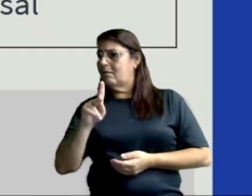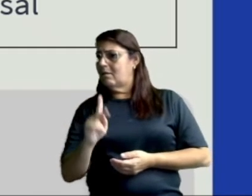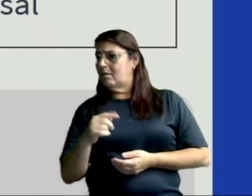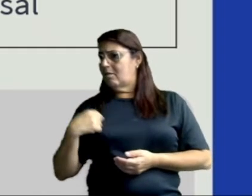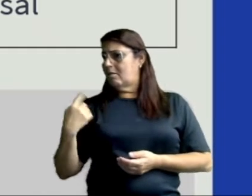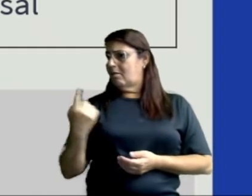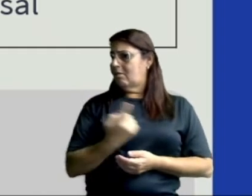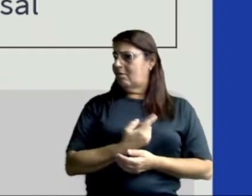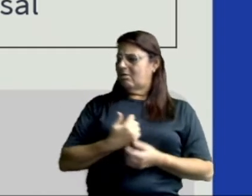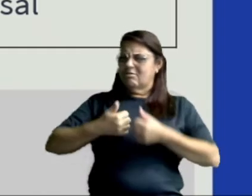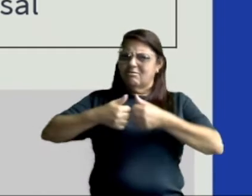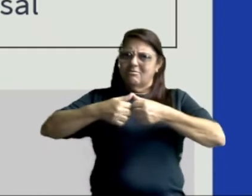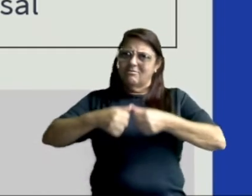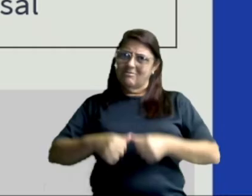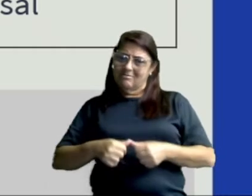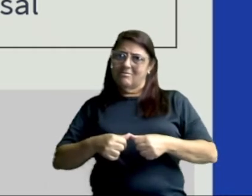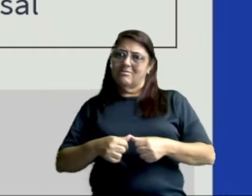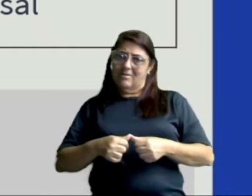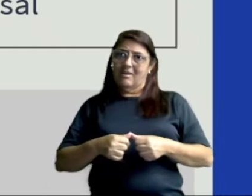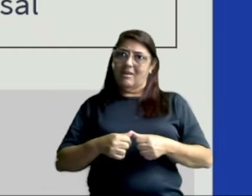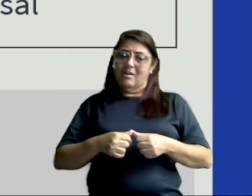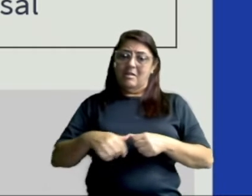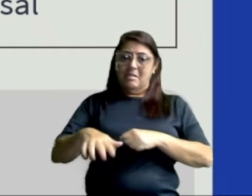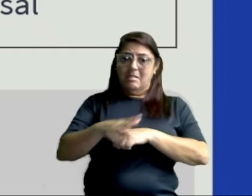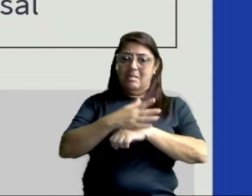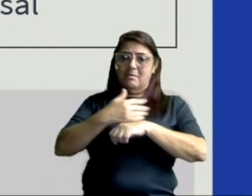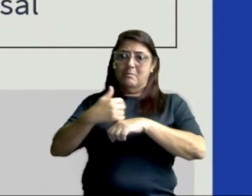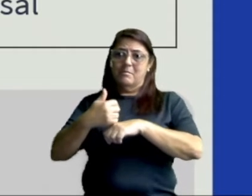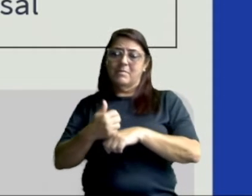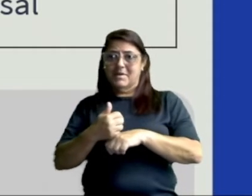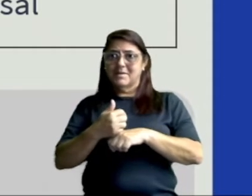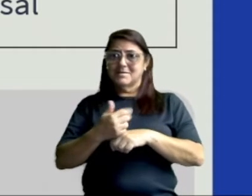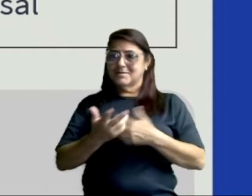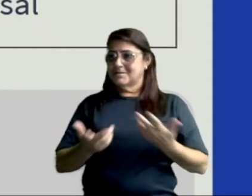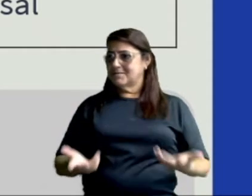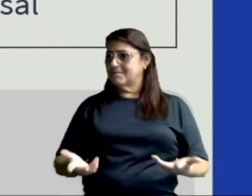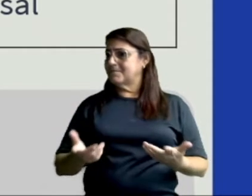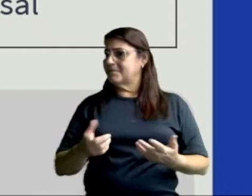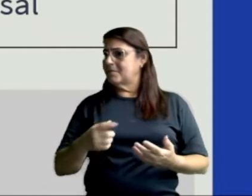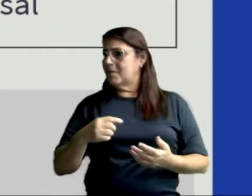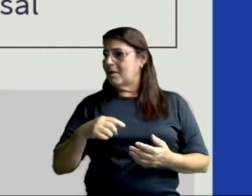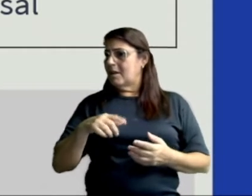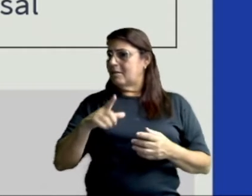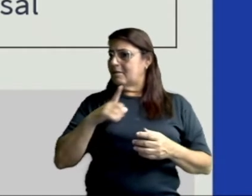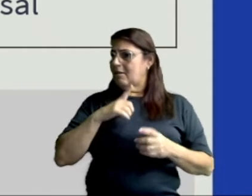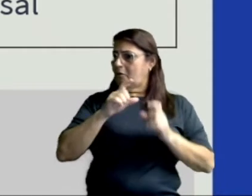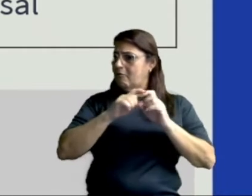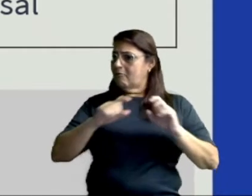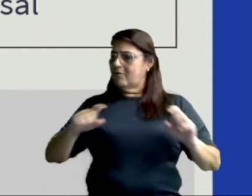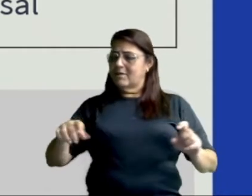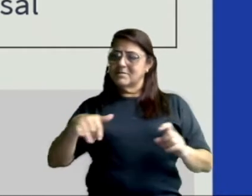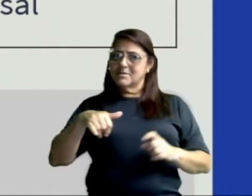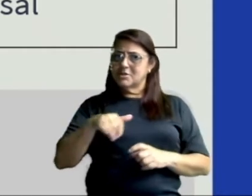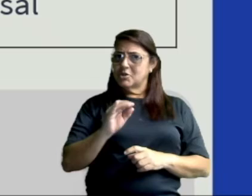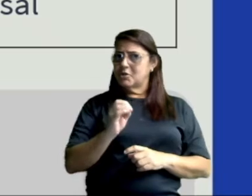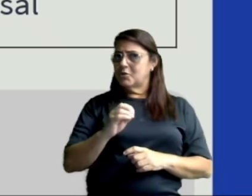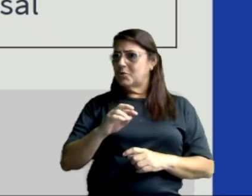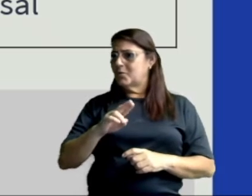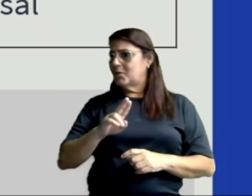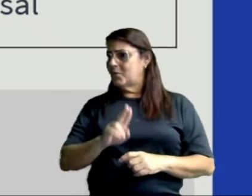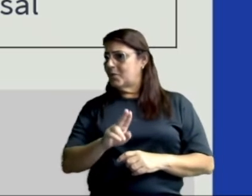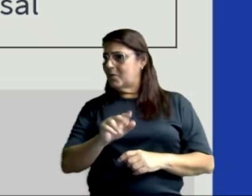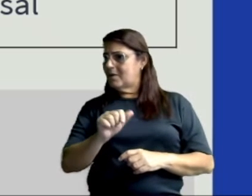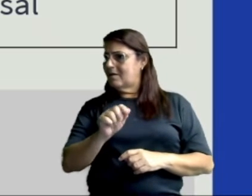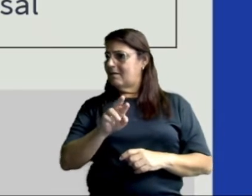you, you are my family. Vocês são minha família. Por último, temos o último pronome que faz parte